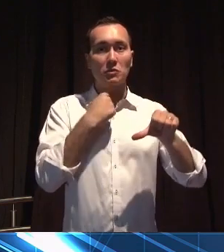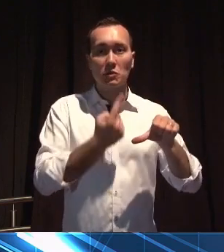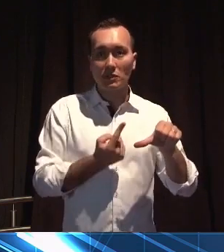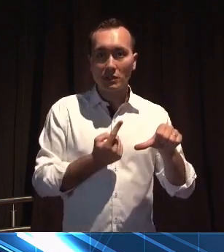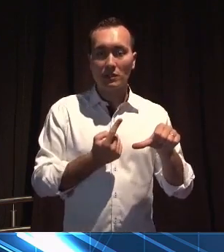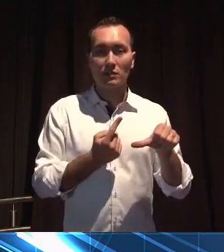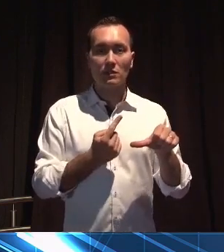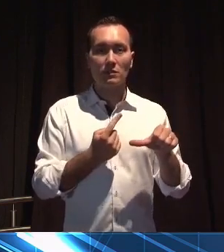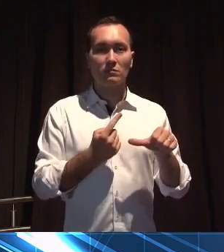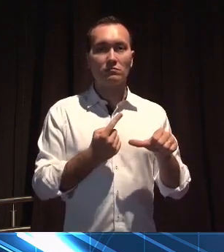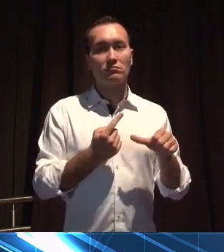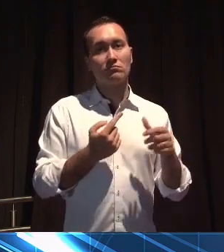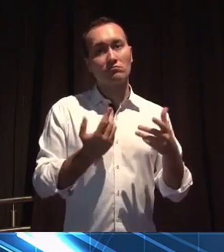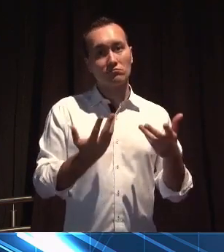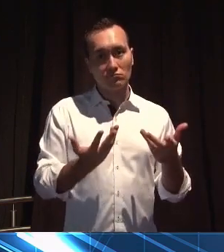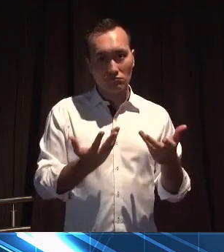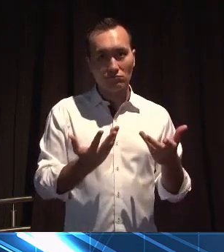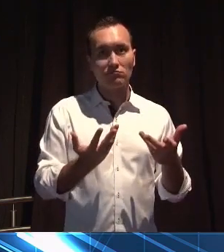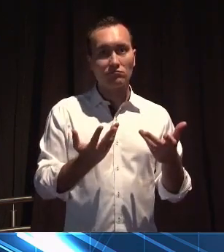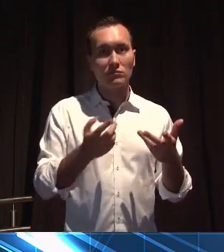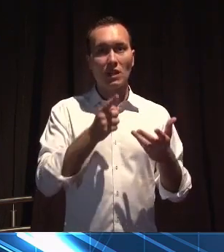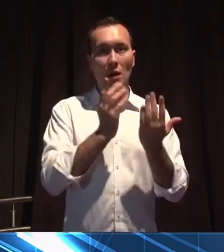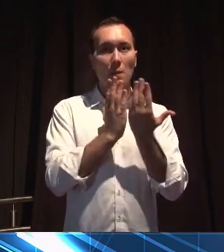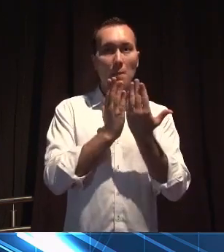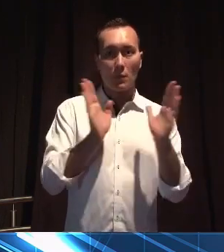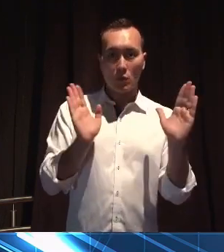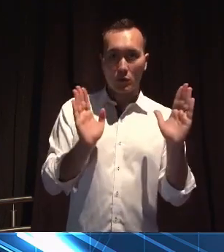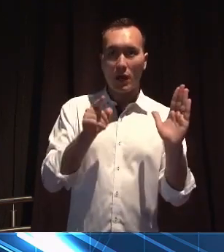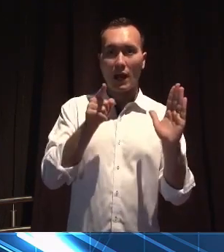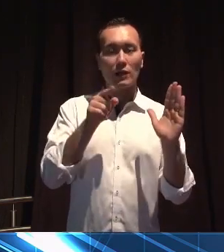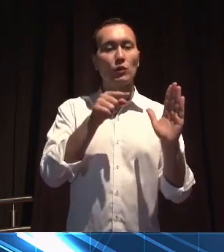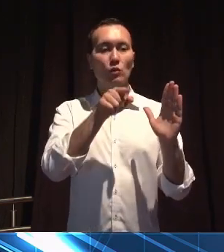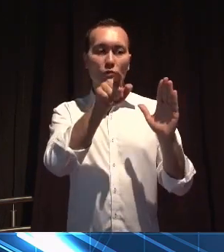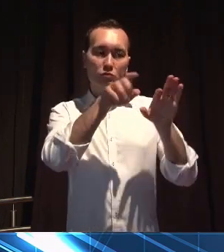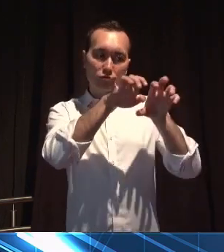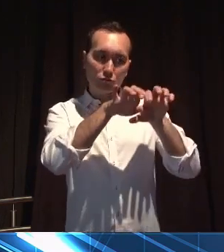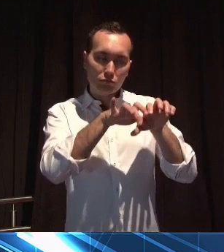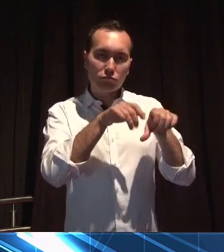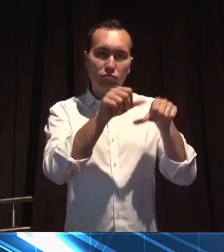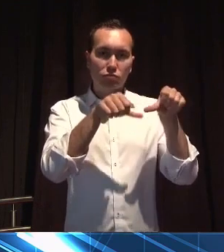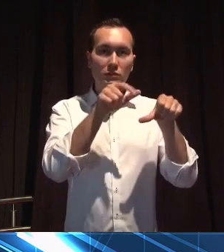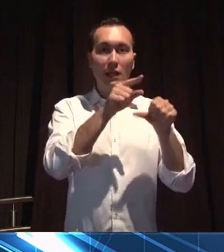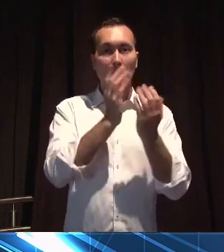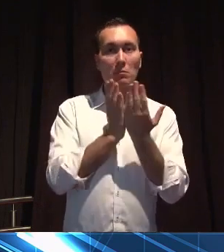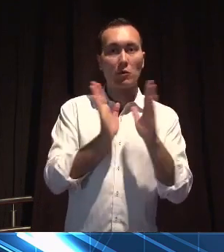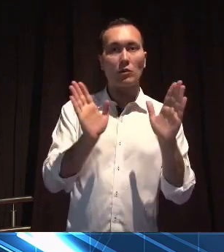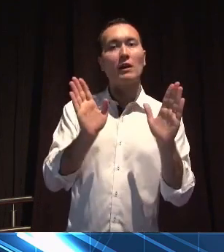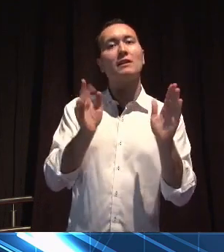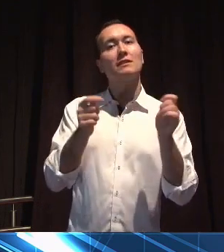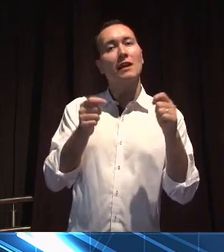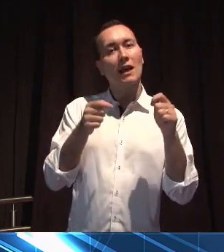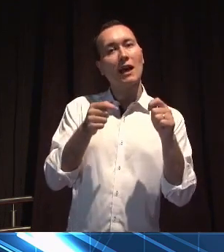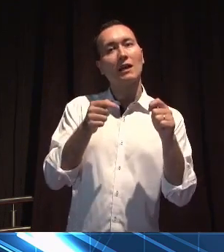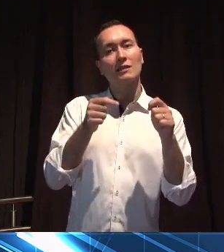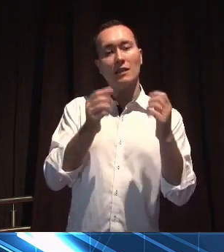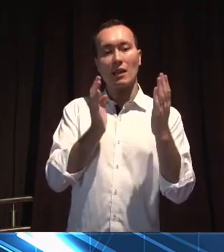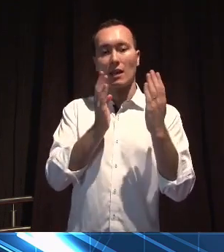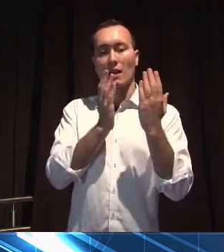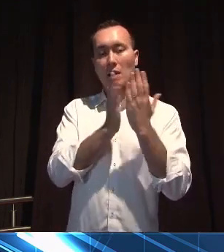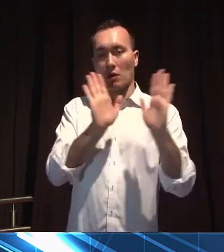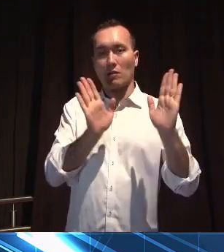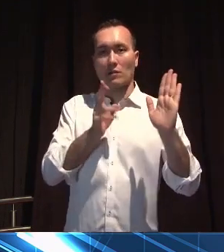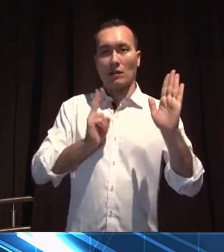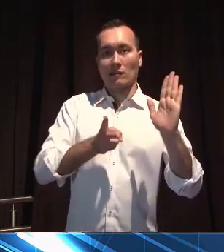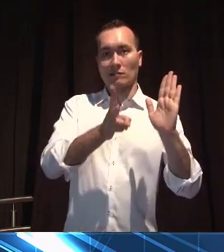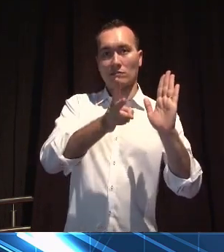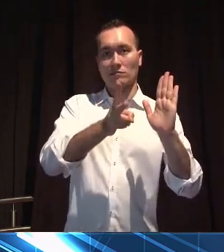seu código devia ser aberto para modificação Beleza não precisa de estender você pode vai lá e muda Mas isso